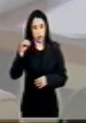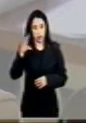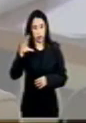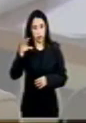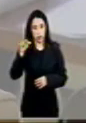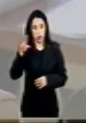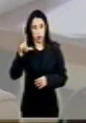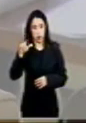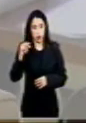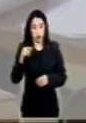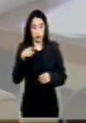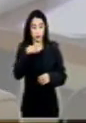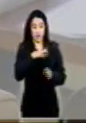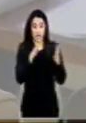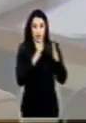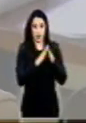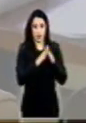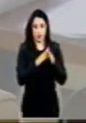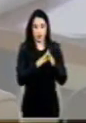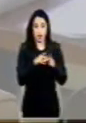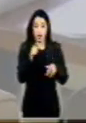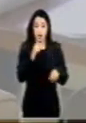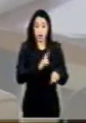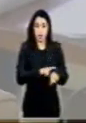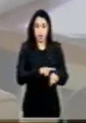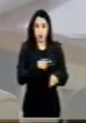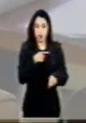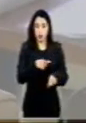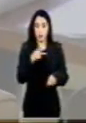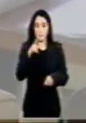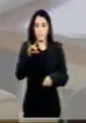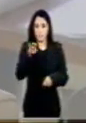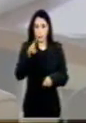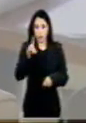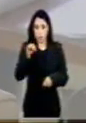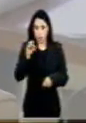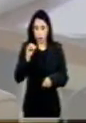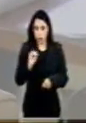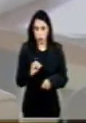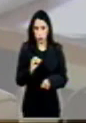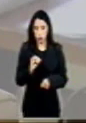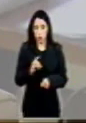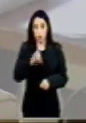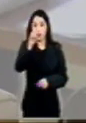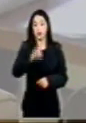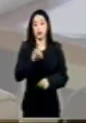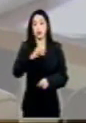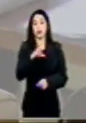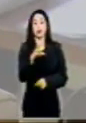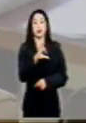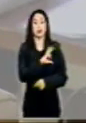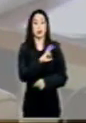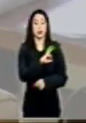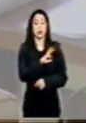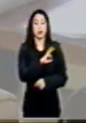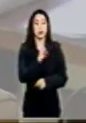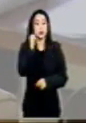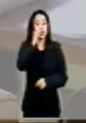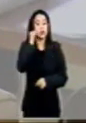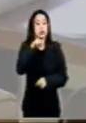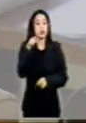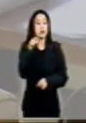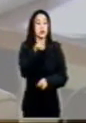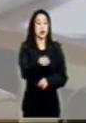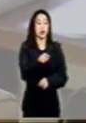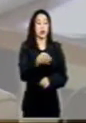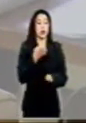Casa da Dinda. Nessa ocasião, Pedro Ricardo Araújo Carvalho, diretor da Polícia Legislativa do Senado Federal,